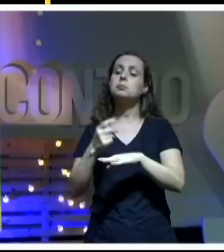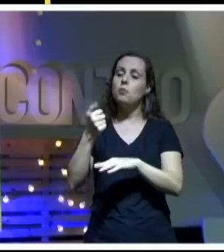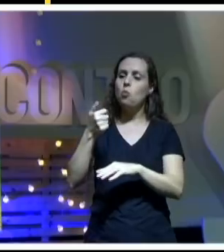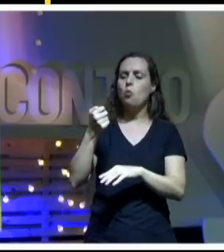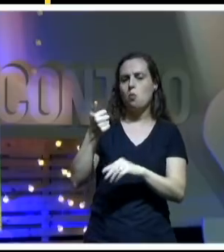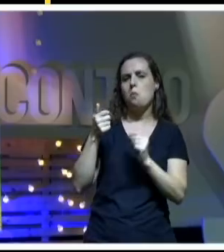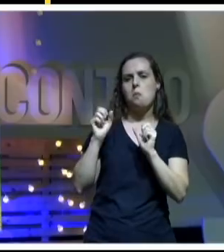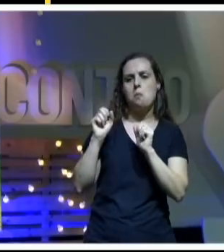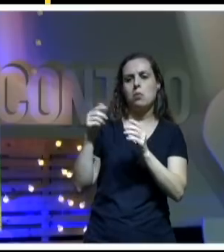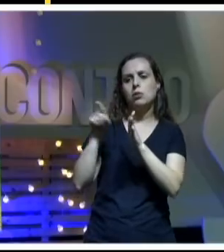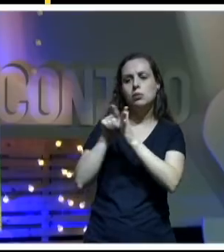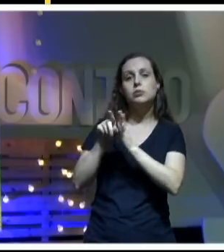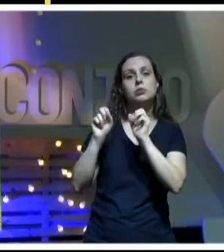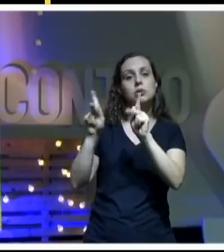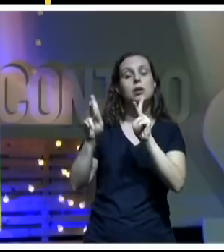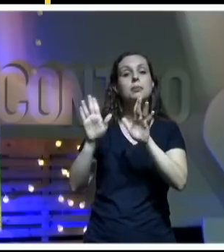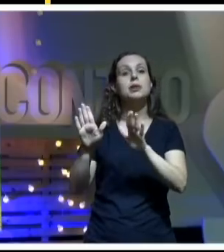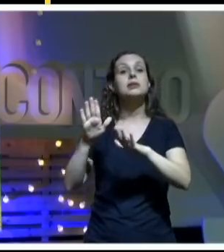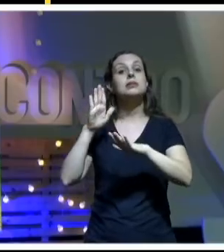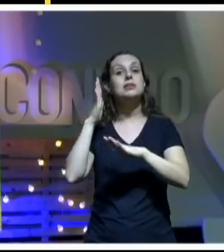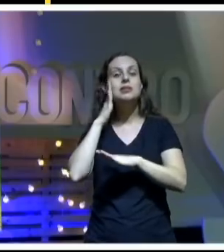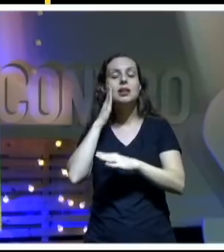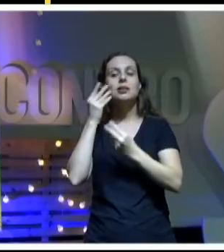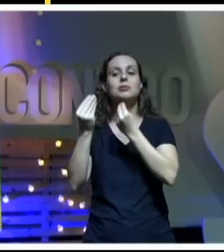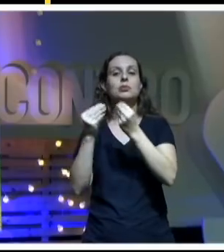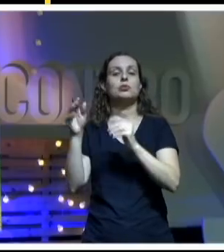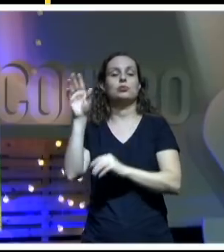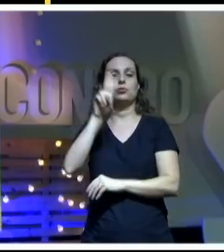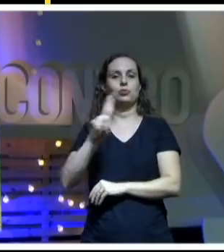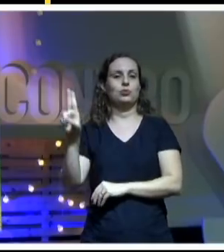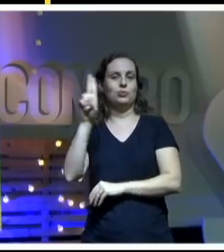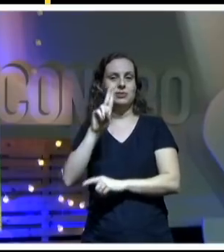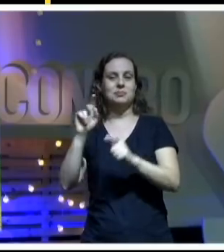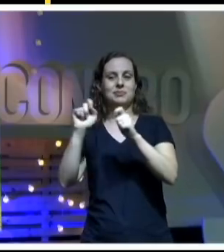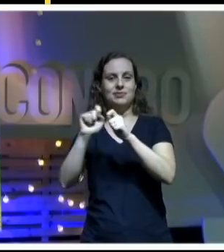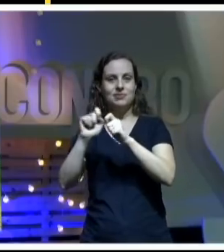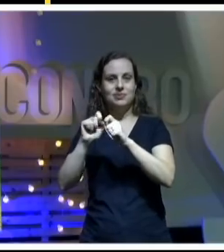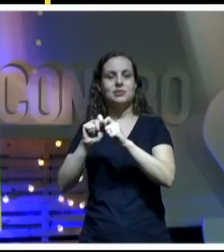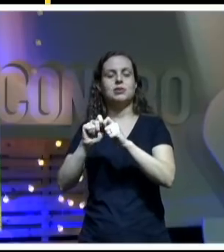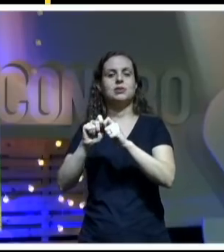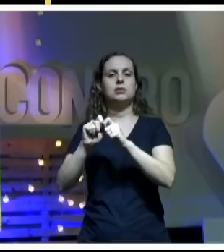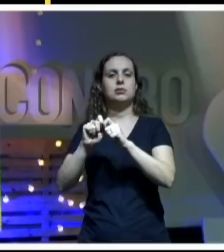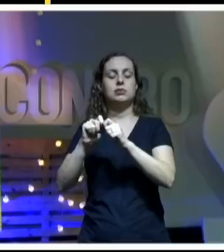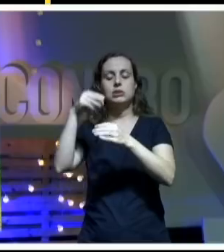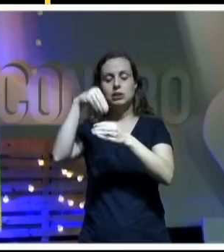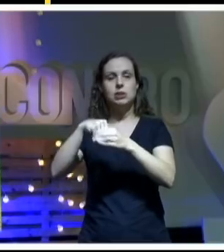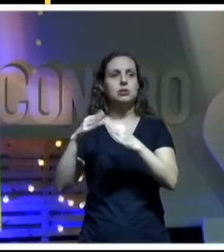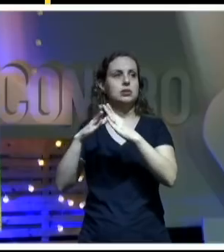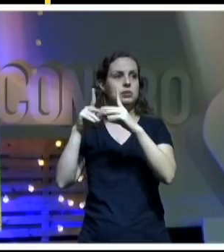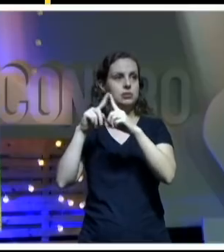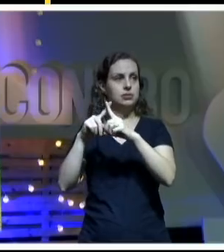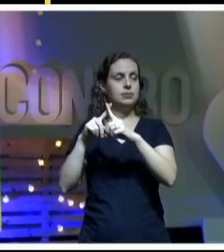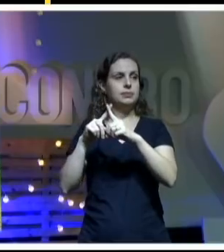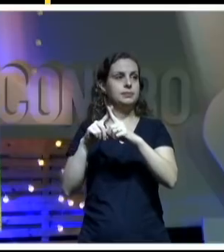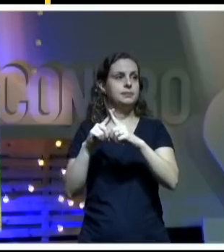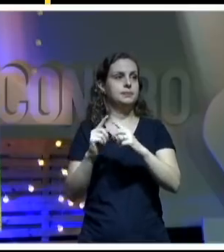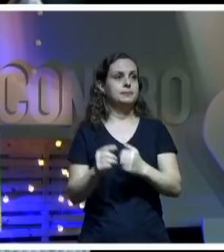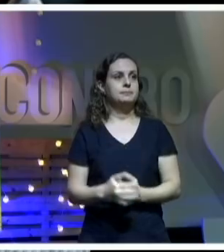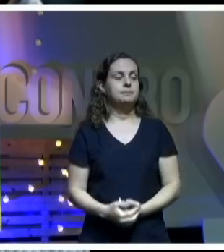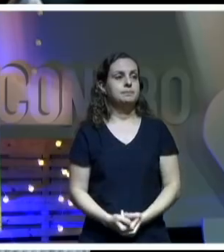ele sabe utilizar os materiais de pesquisa mas o seu grande trabalho é ali com um problema da igreja